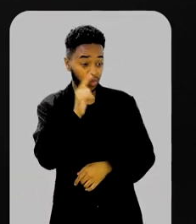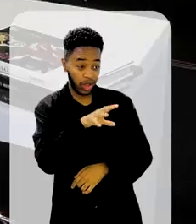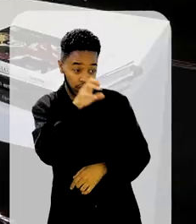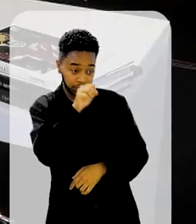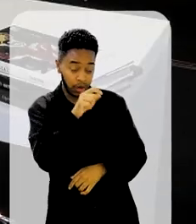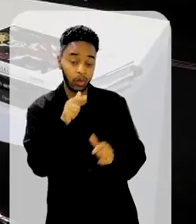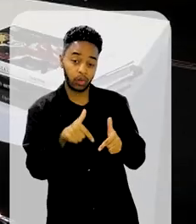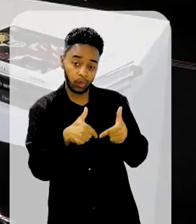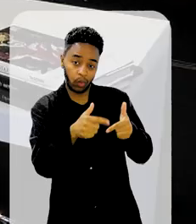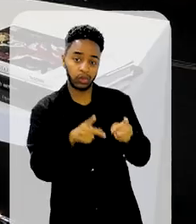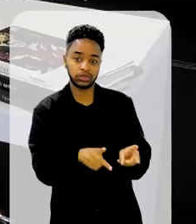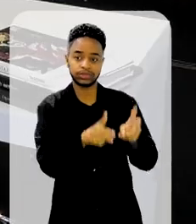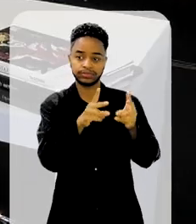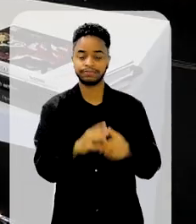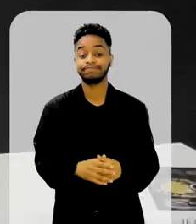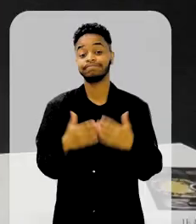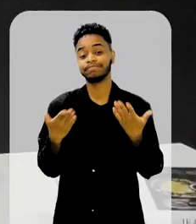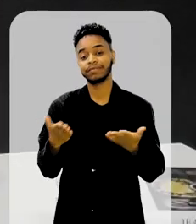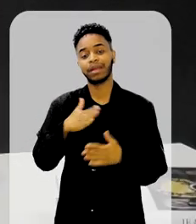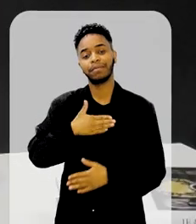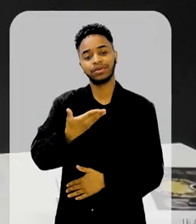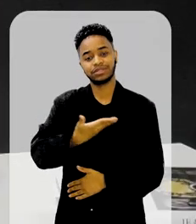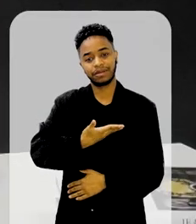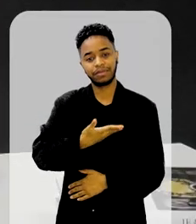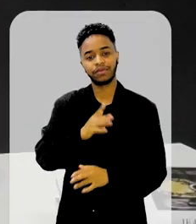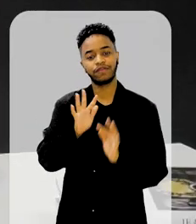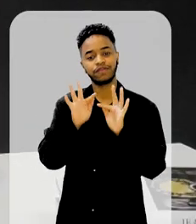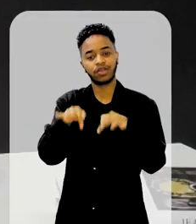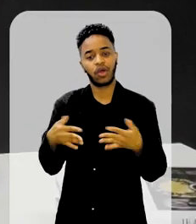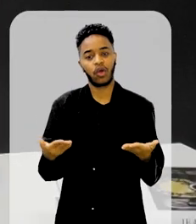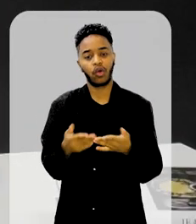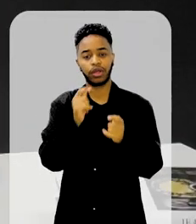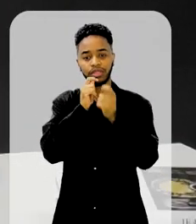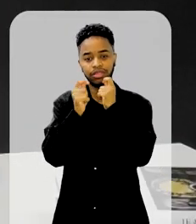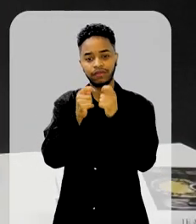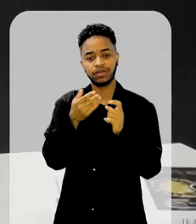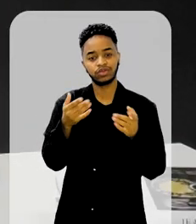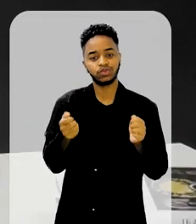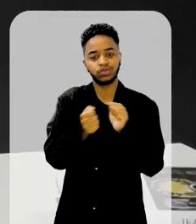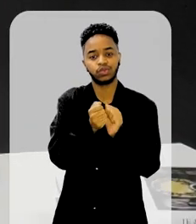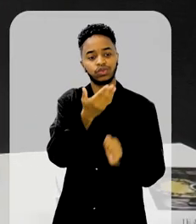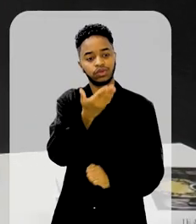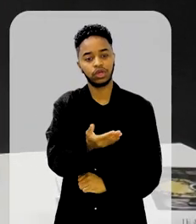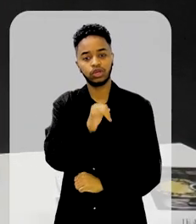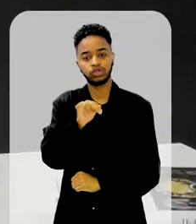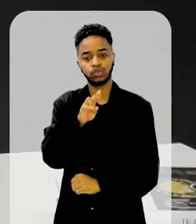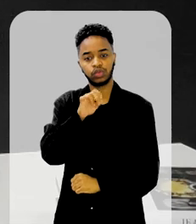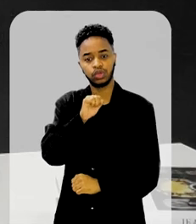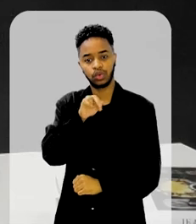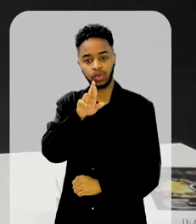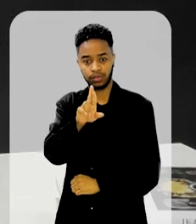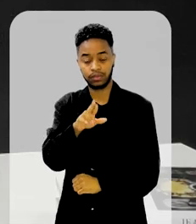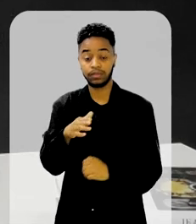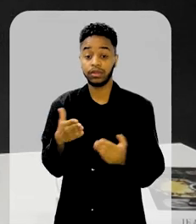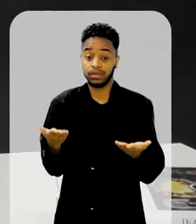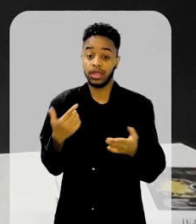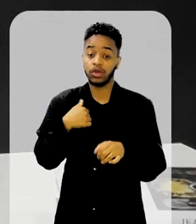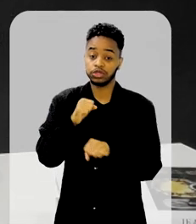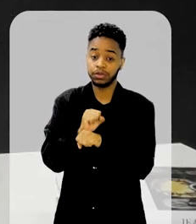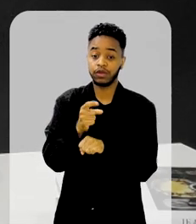respirando a gente tá batalhando é isso bem amigos terminamos com a nossa entrevista com o grande diretor de carnaval Júnior